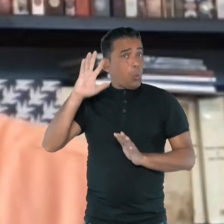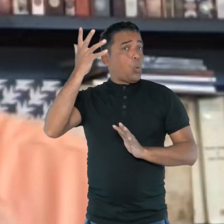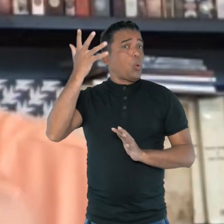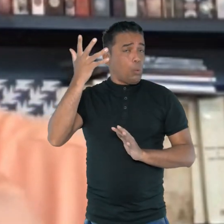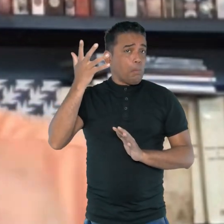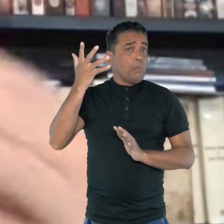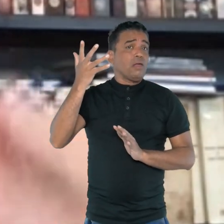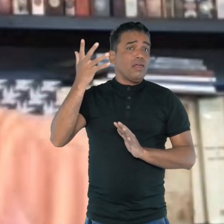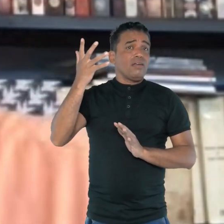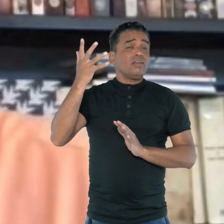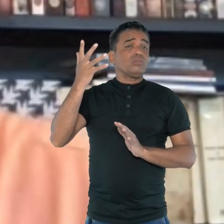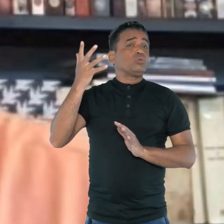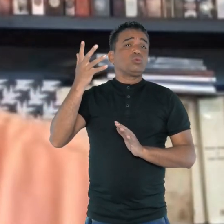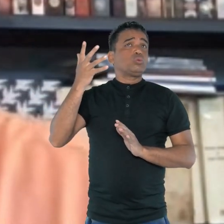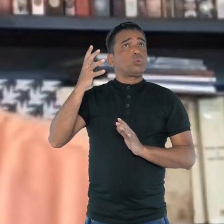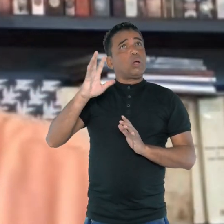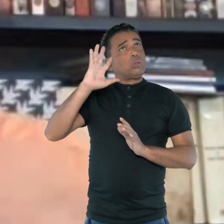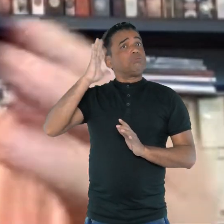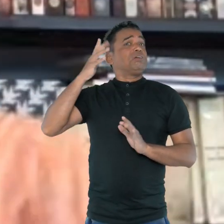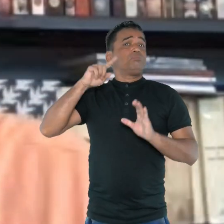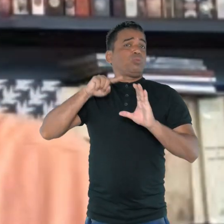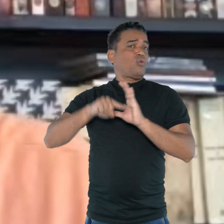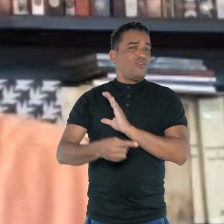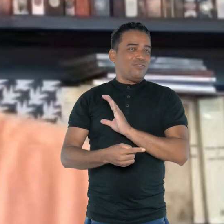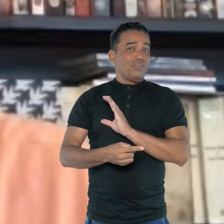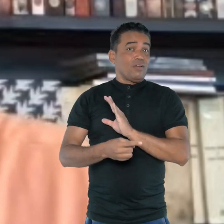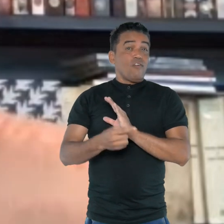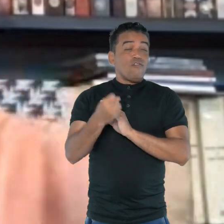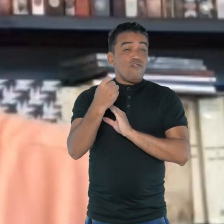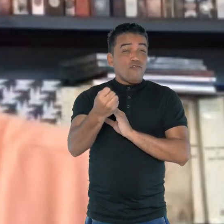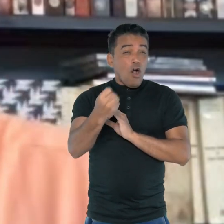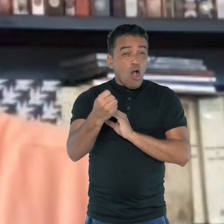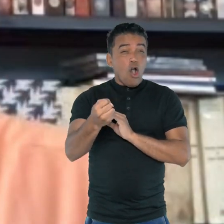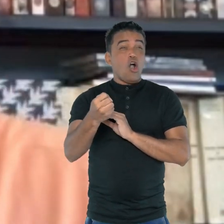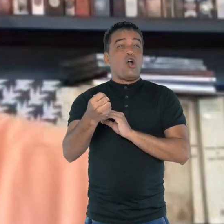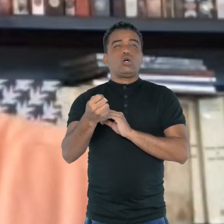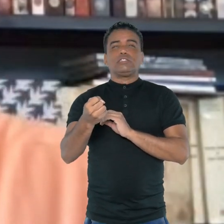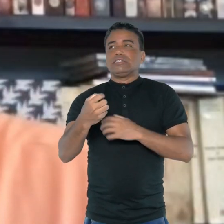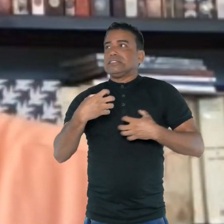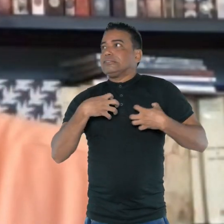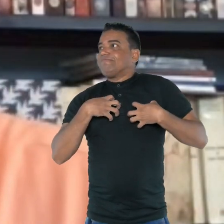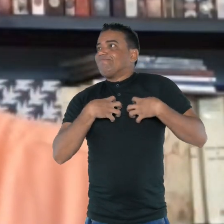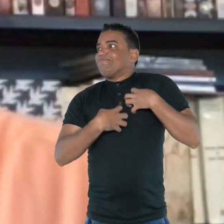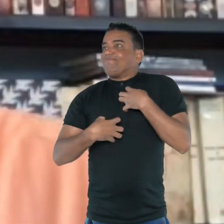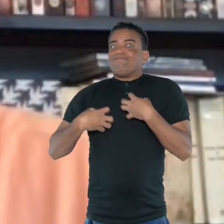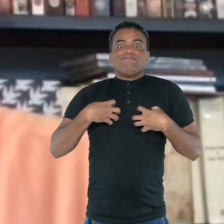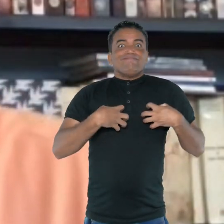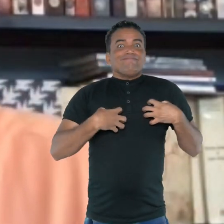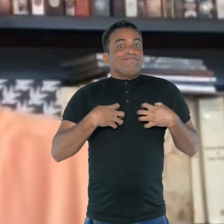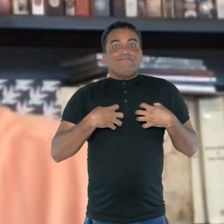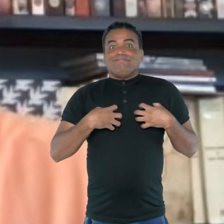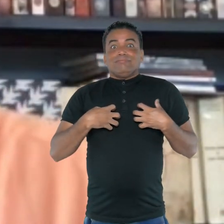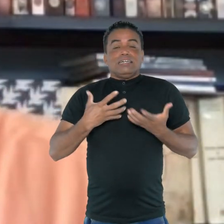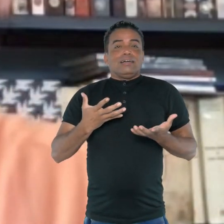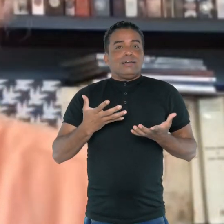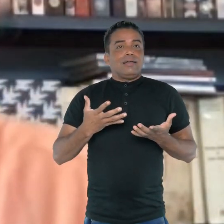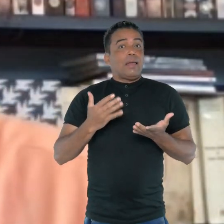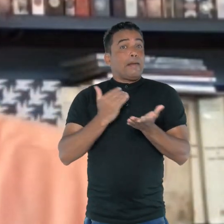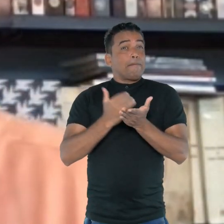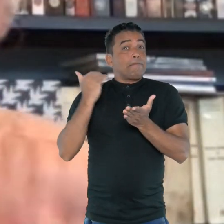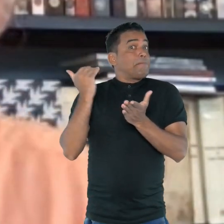vai além, que é forte, que é intensa, que é acima